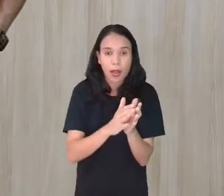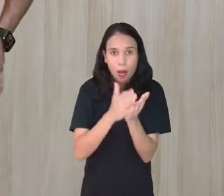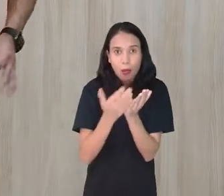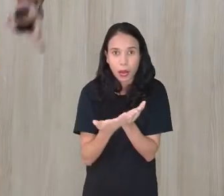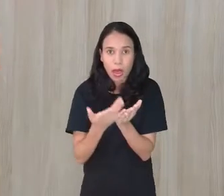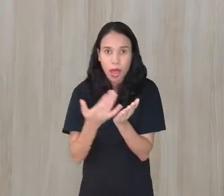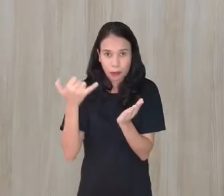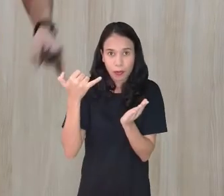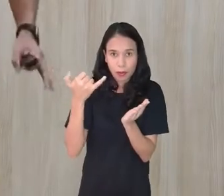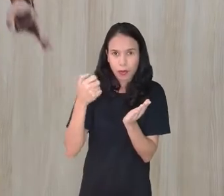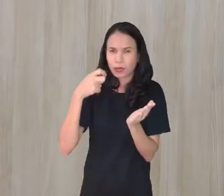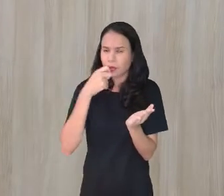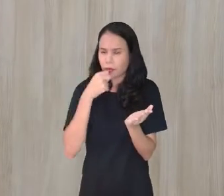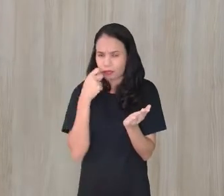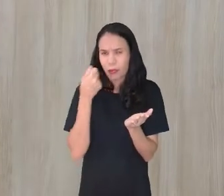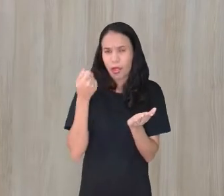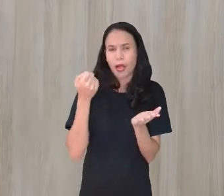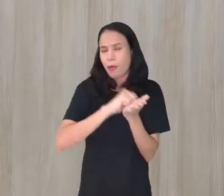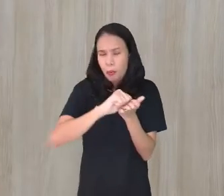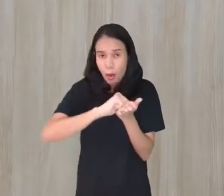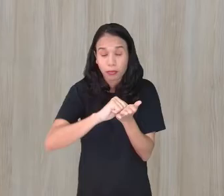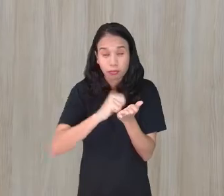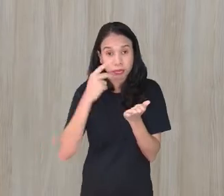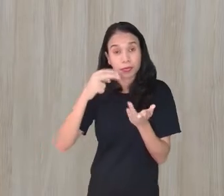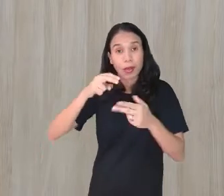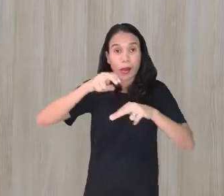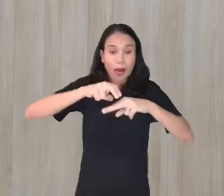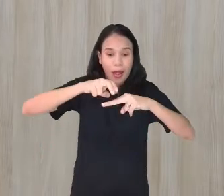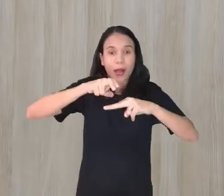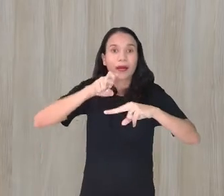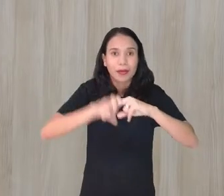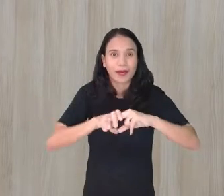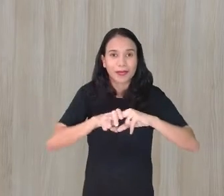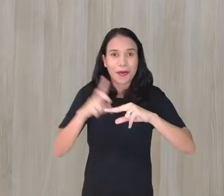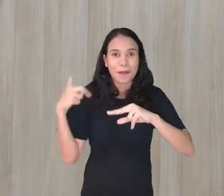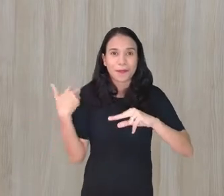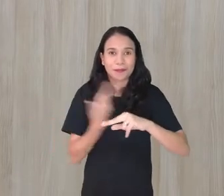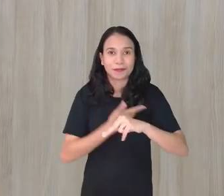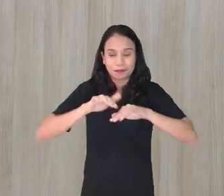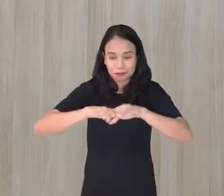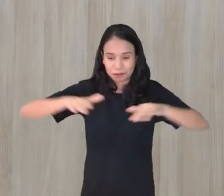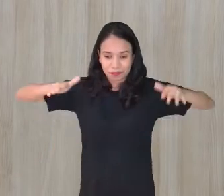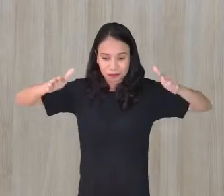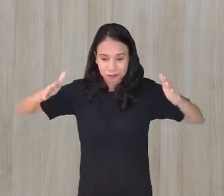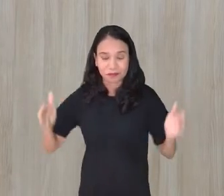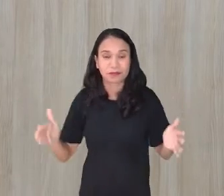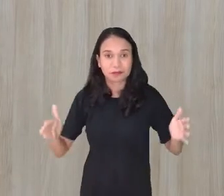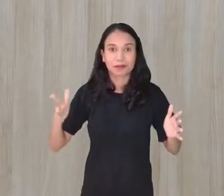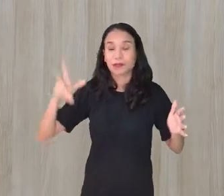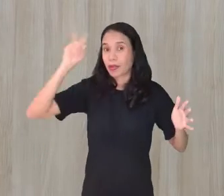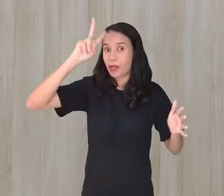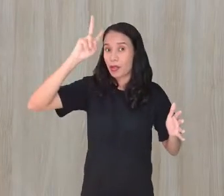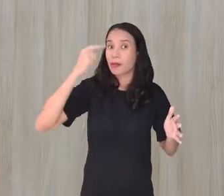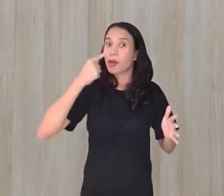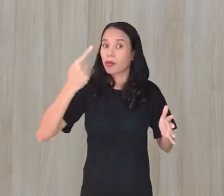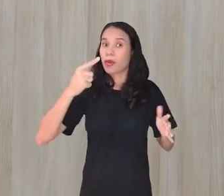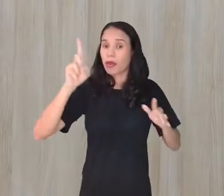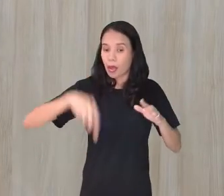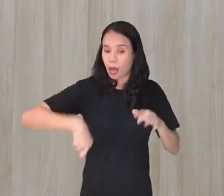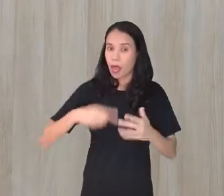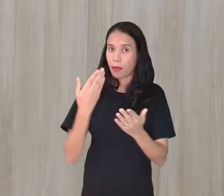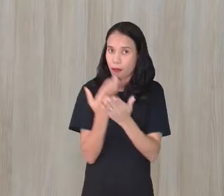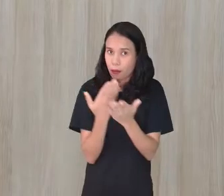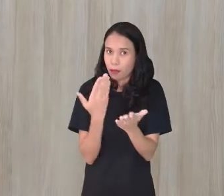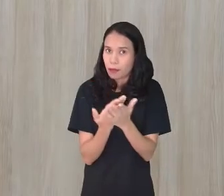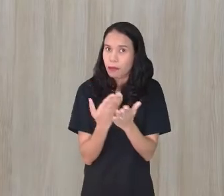tua caneta aí, lápis, borracha, senta numa cadeirinha, apoiado numa mesa. Lembre-se, isso aqui é uma